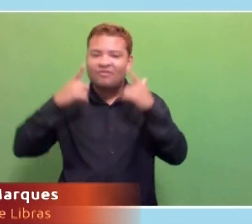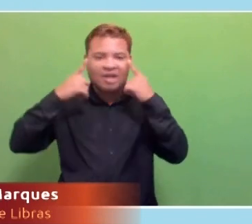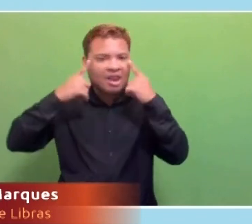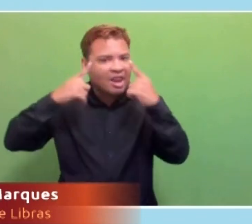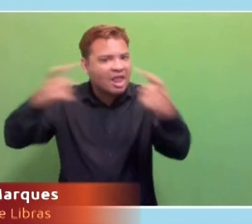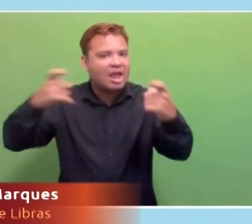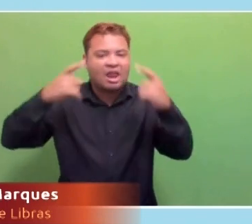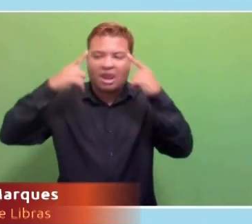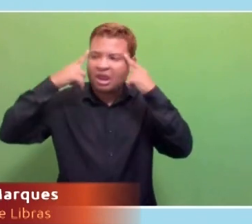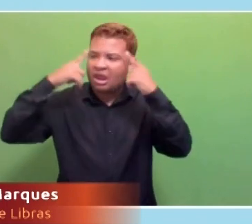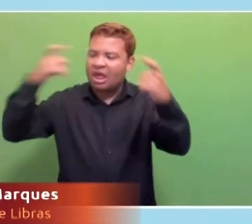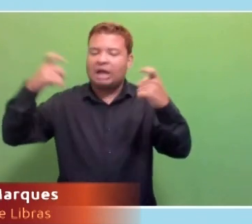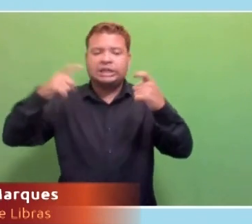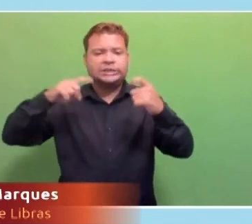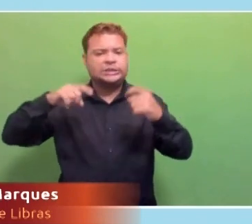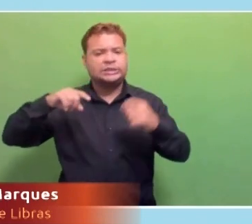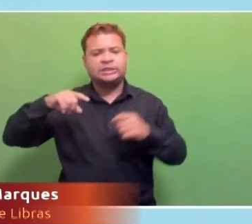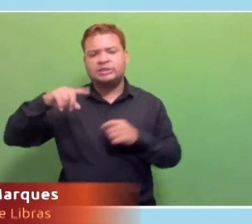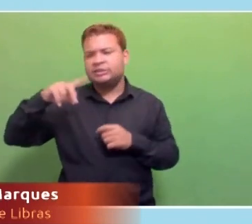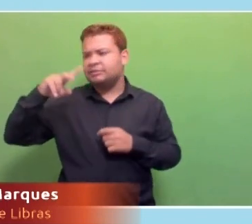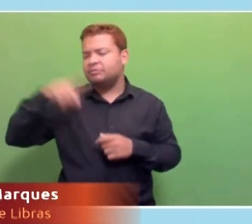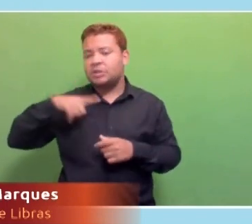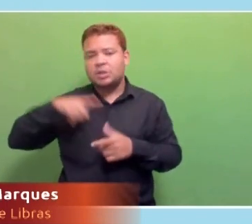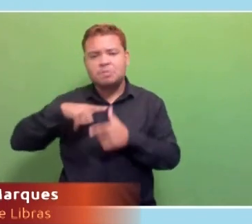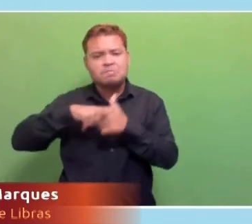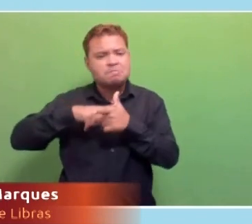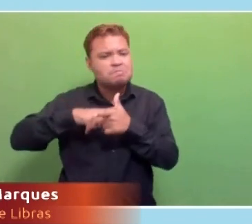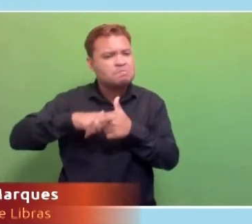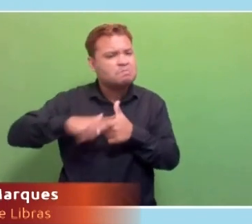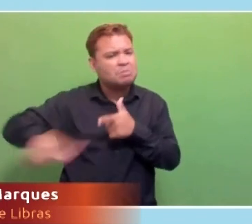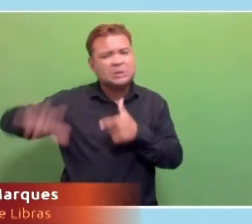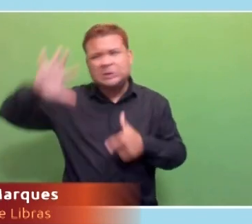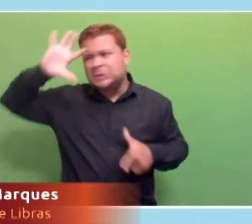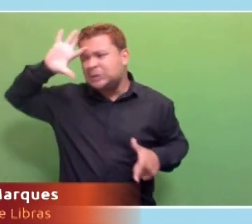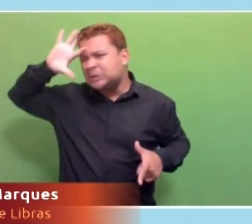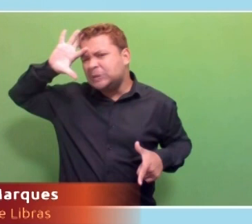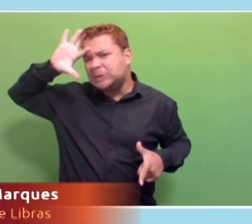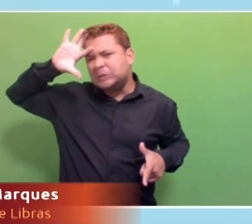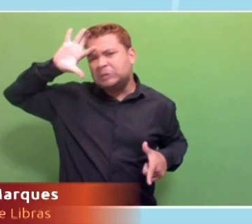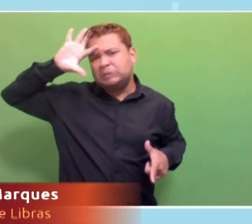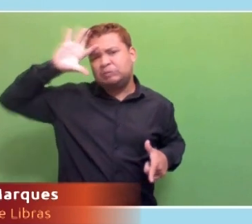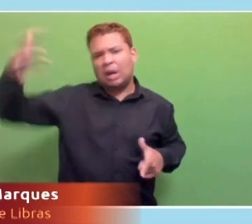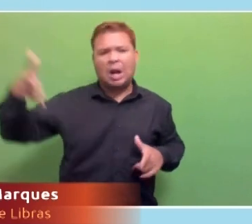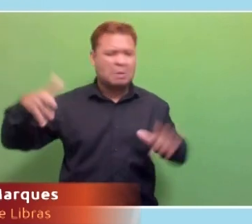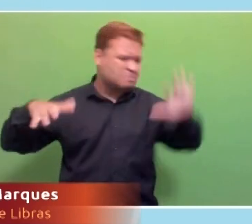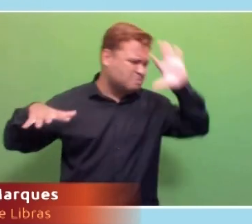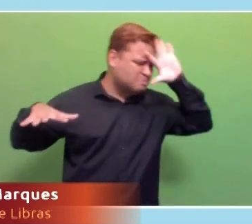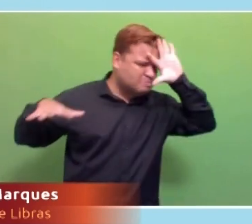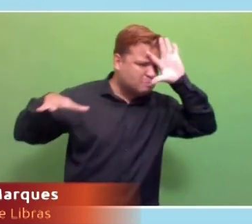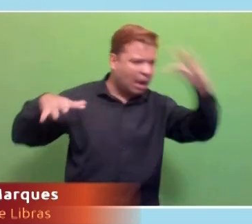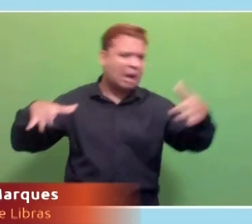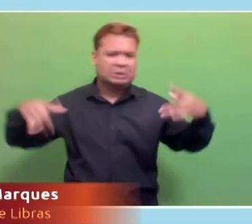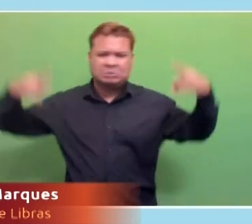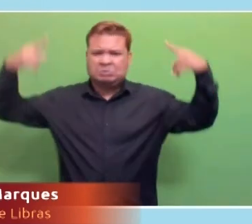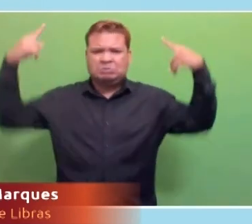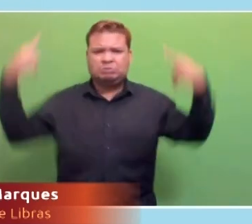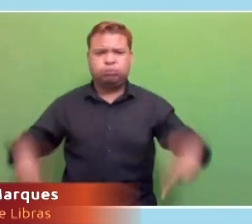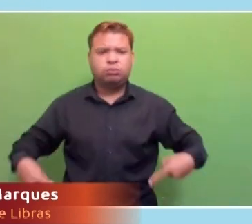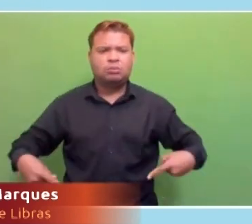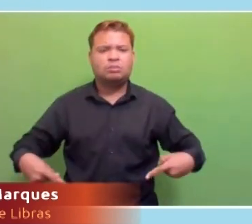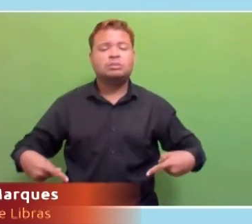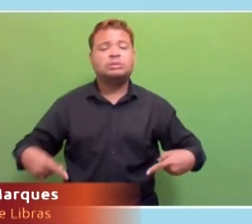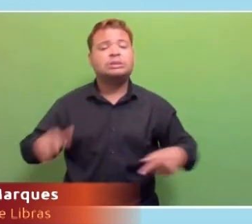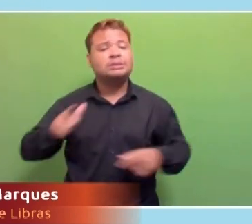radicalismo de ambos lados, né, de ambas partes envolvidas no conflito, e possivelmente sem